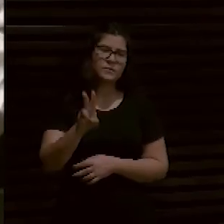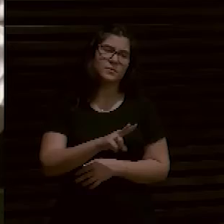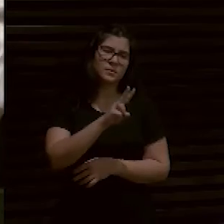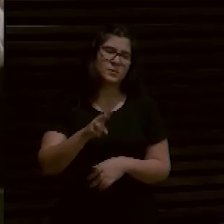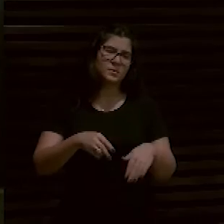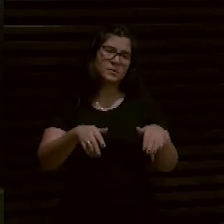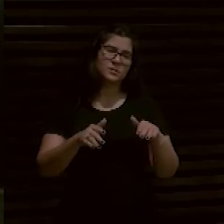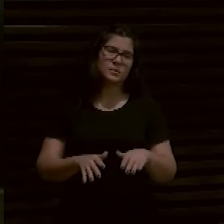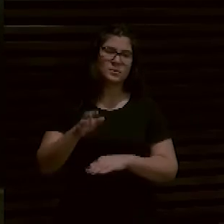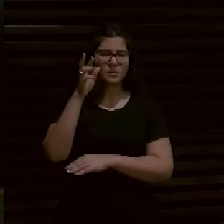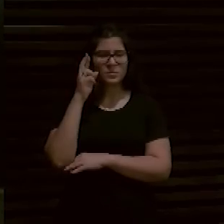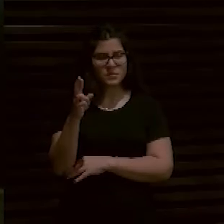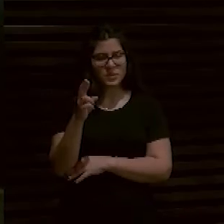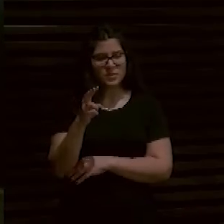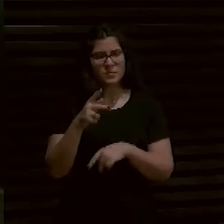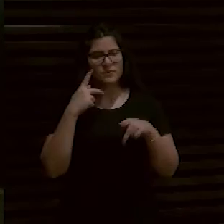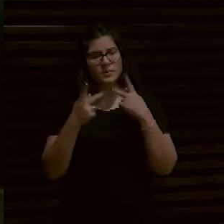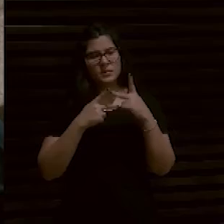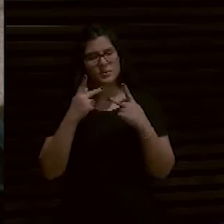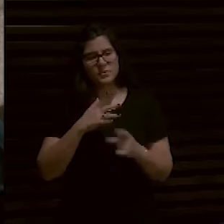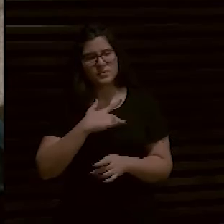de lábios impuros.